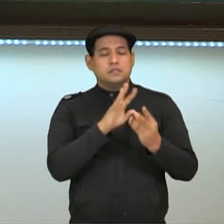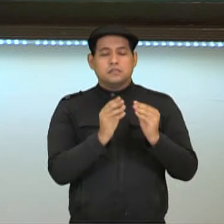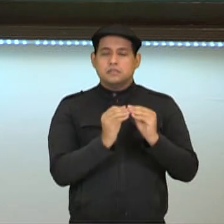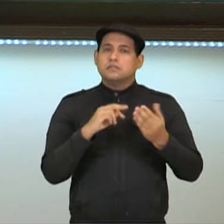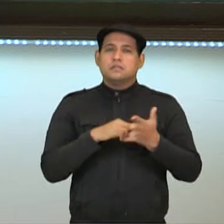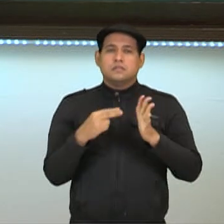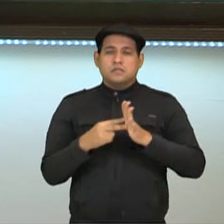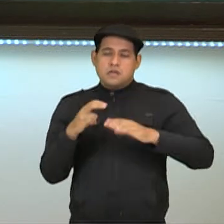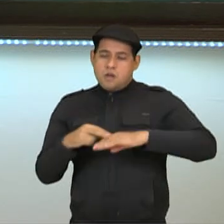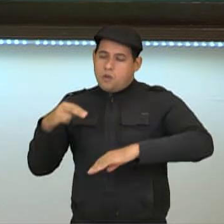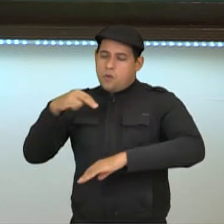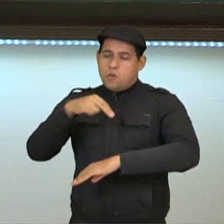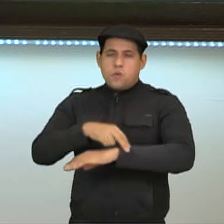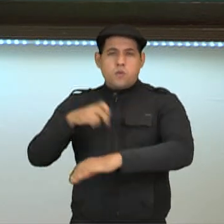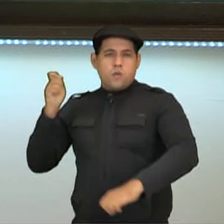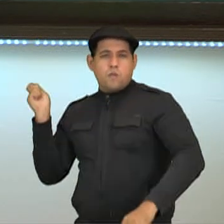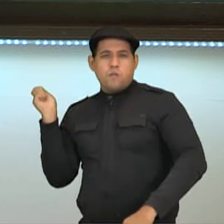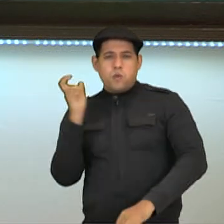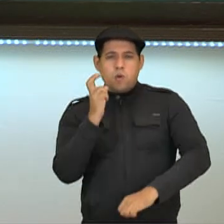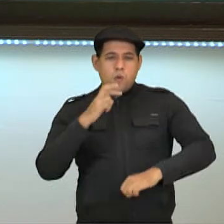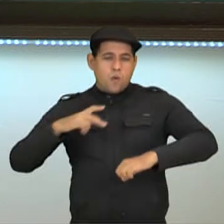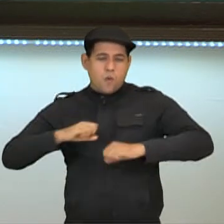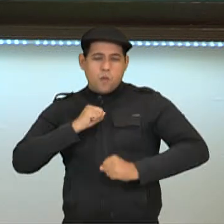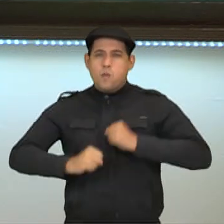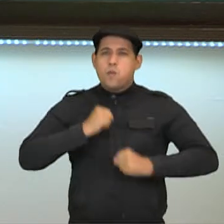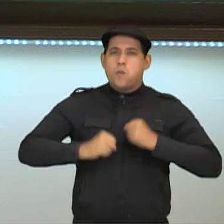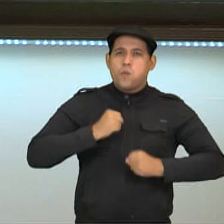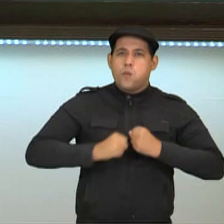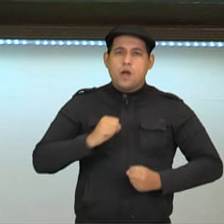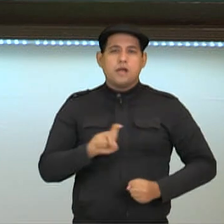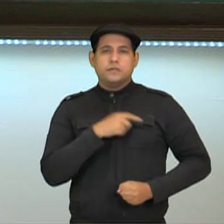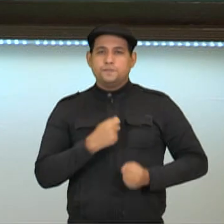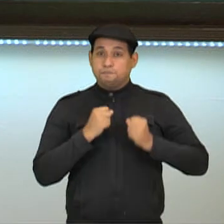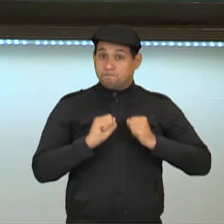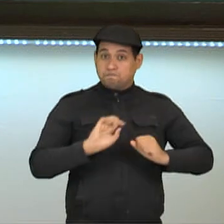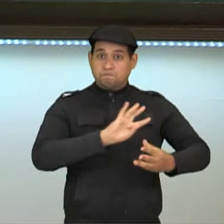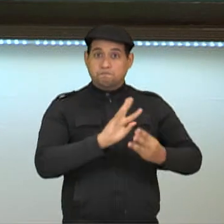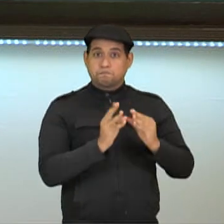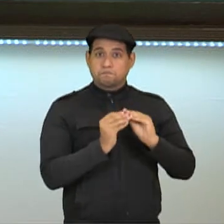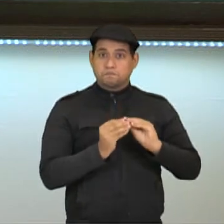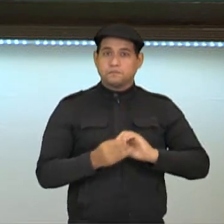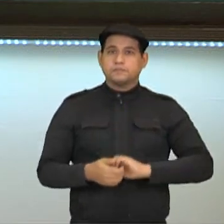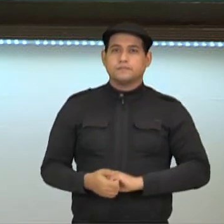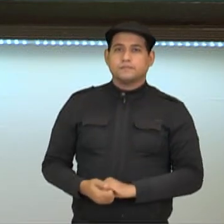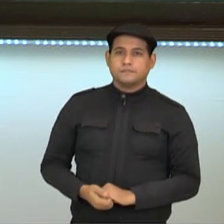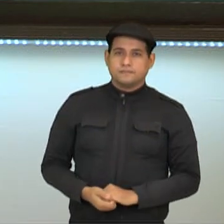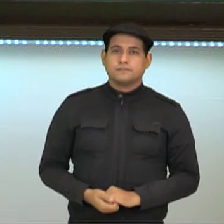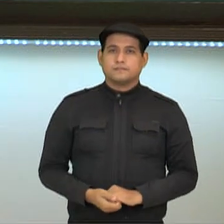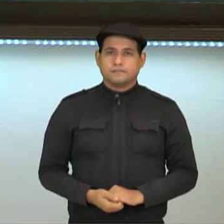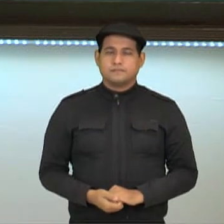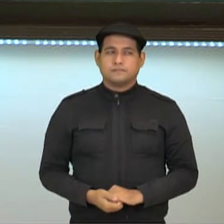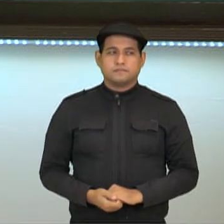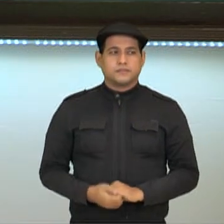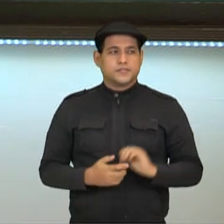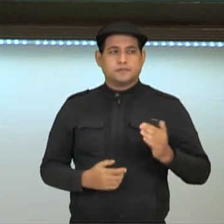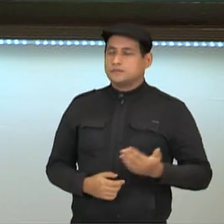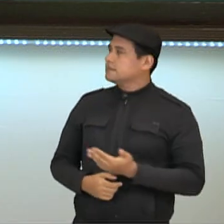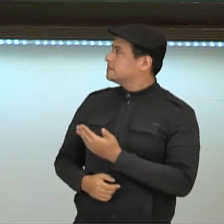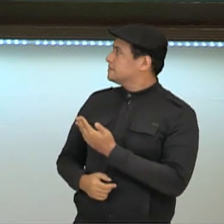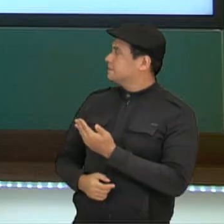os arremessos ou lançamentos e as corridas. Então, a gente pode simplificar dessa forma. Tá? Então, aqui um